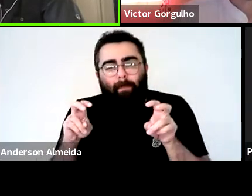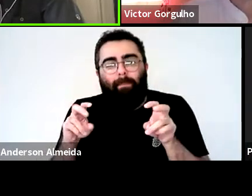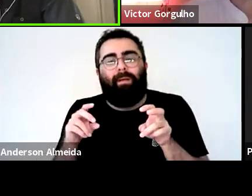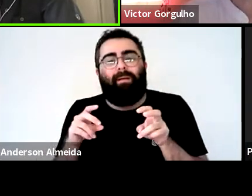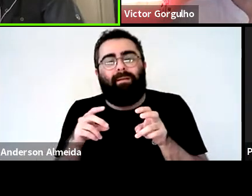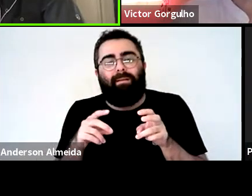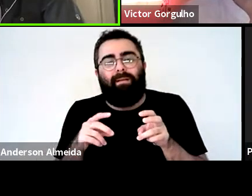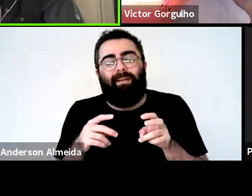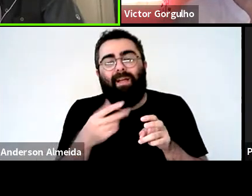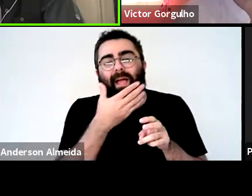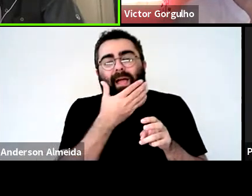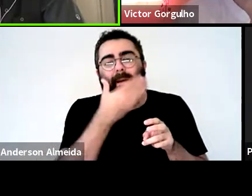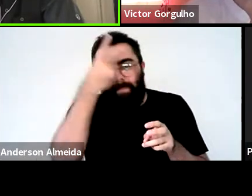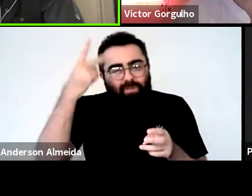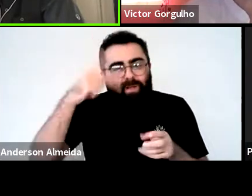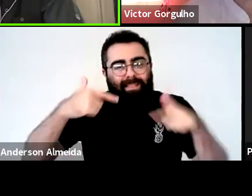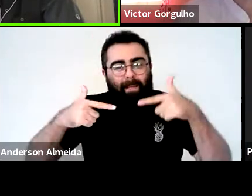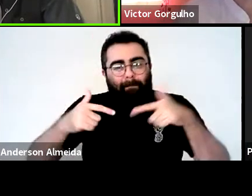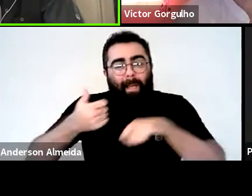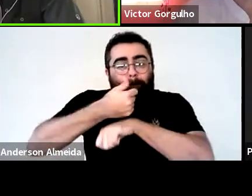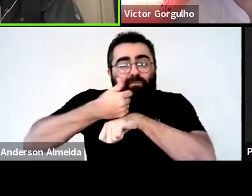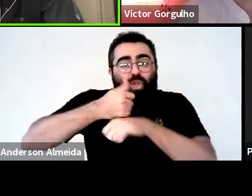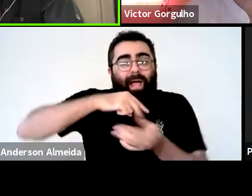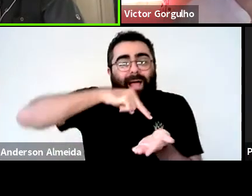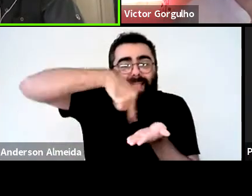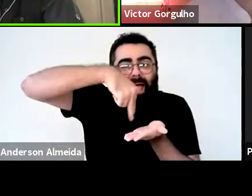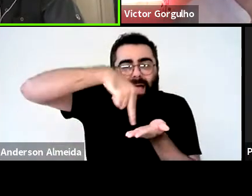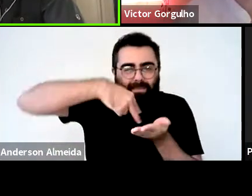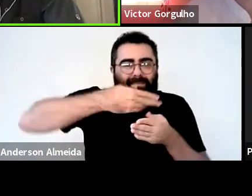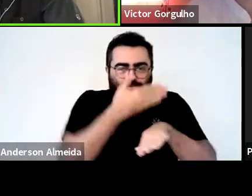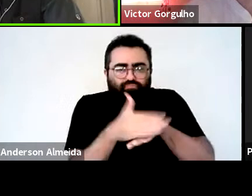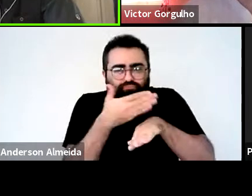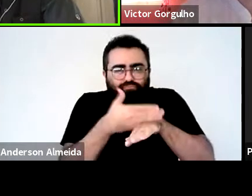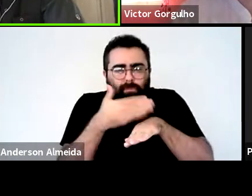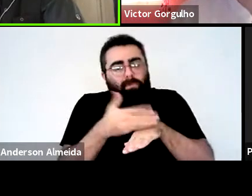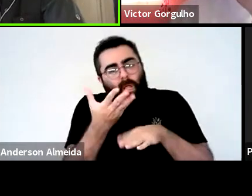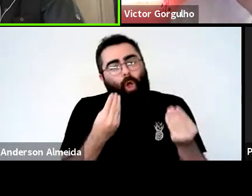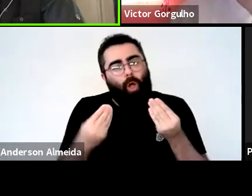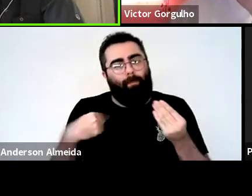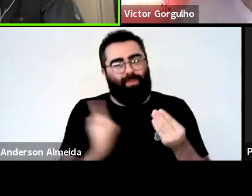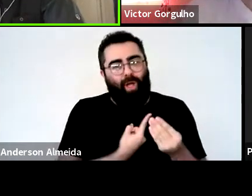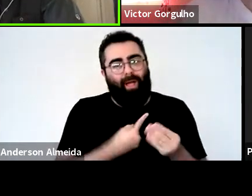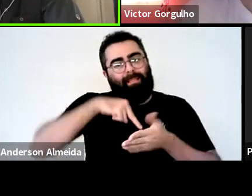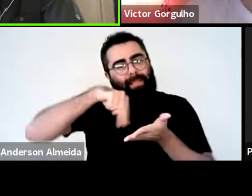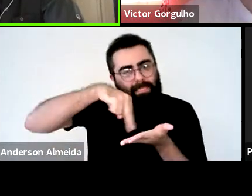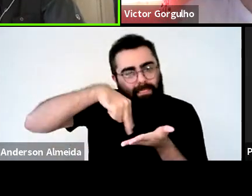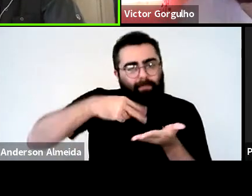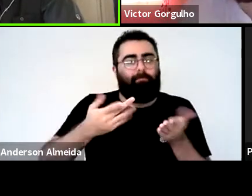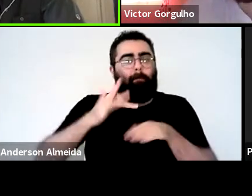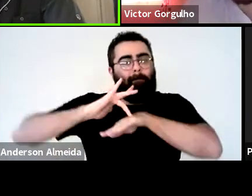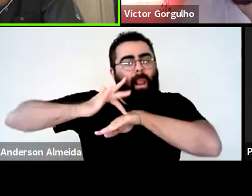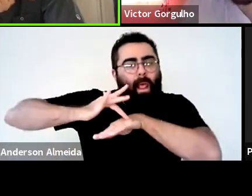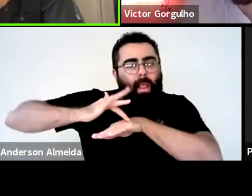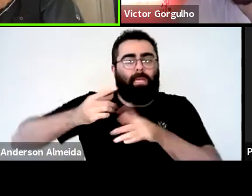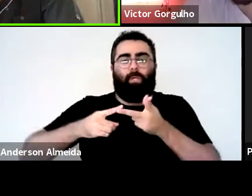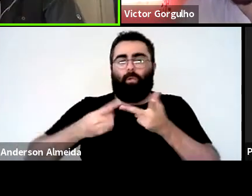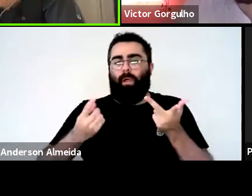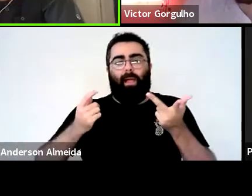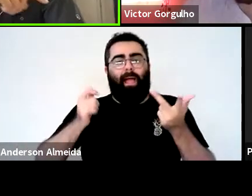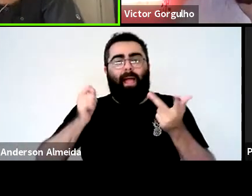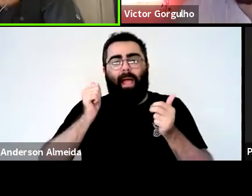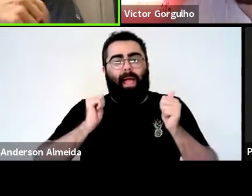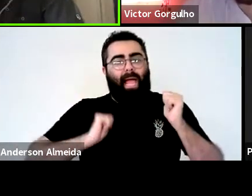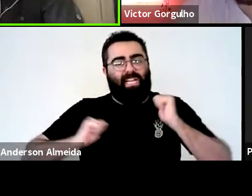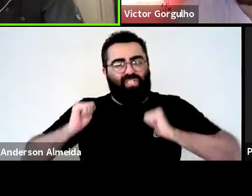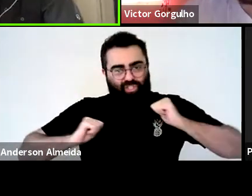se lê filosofia quando você é coreógrafo, quando você é dançarino, quando você é artista? Ah, já entendi, é porque